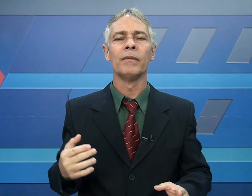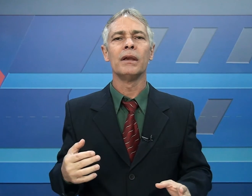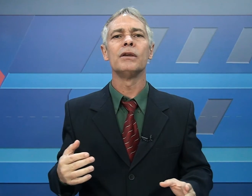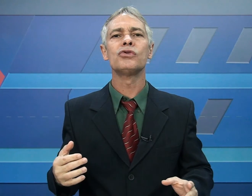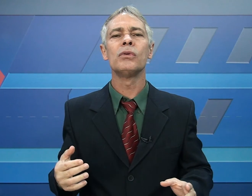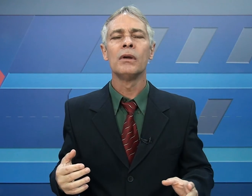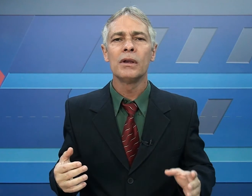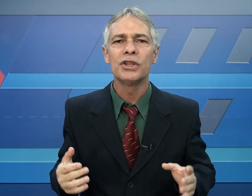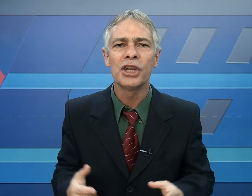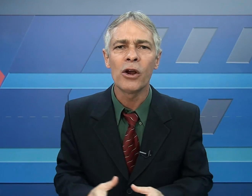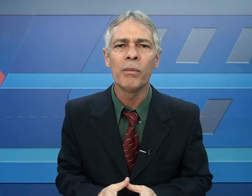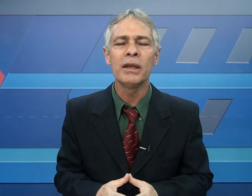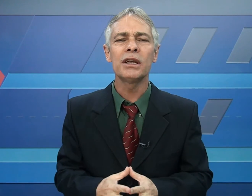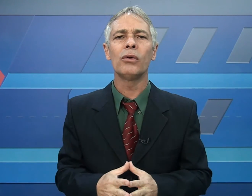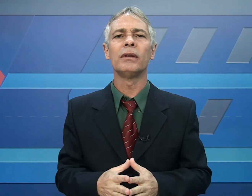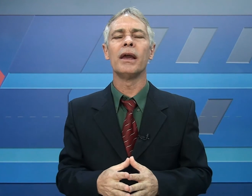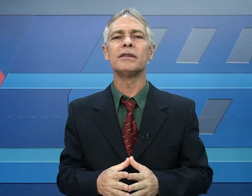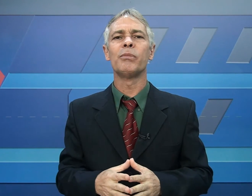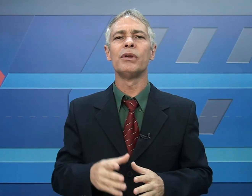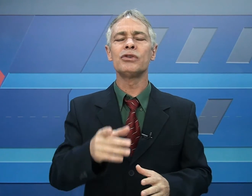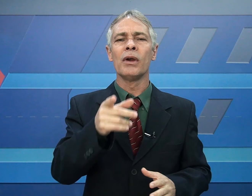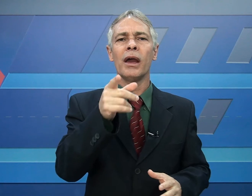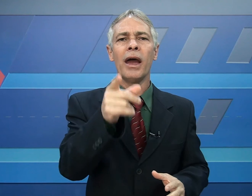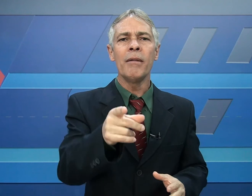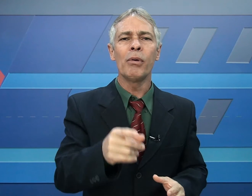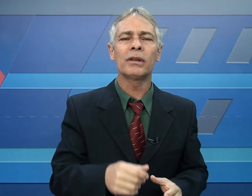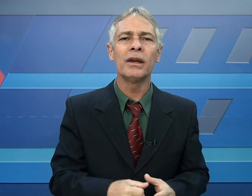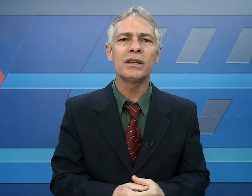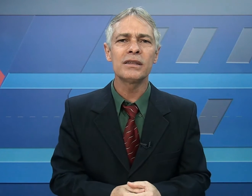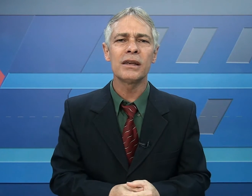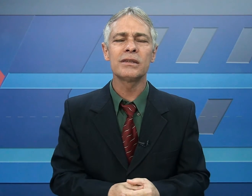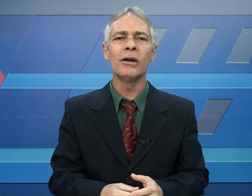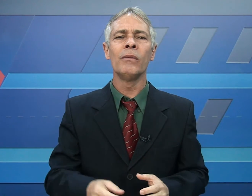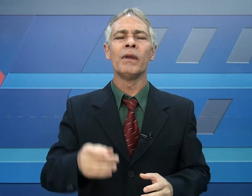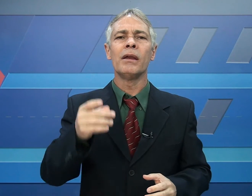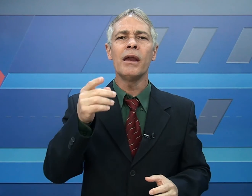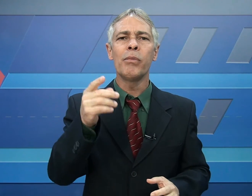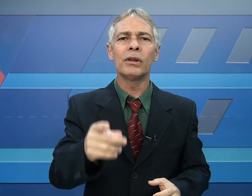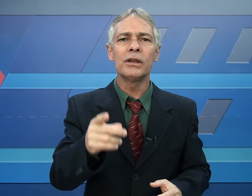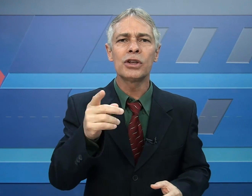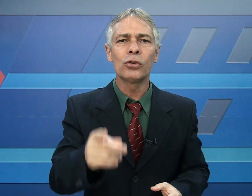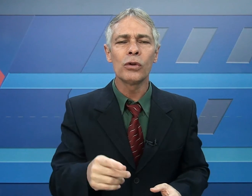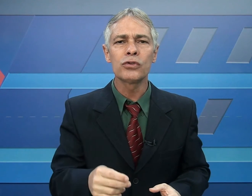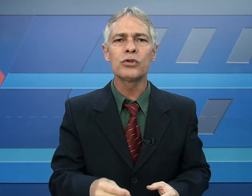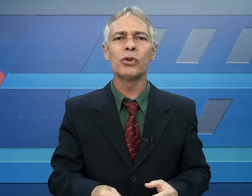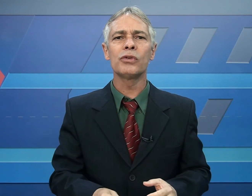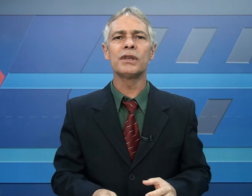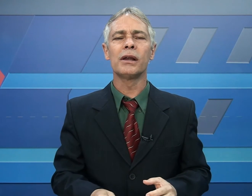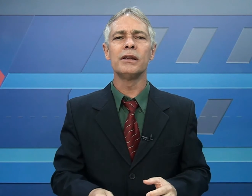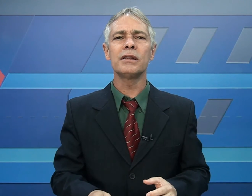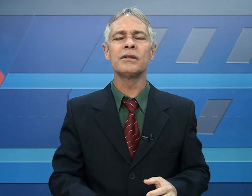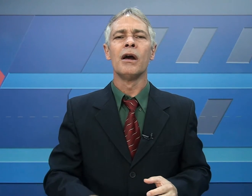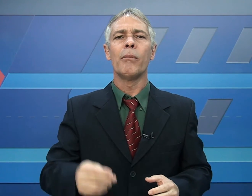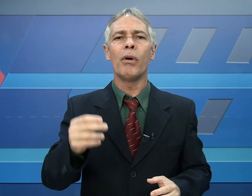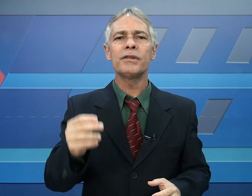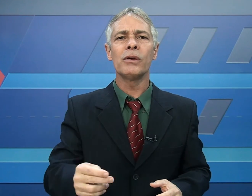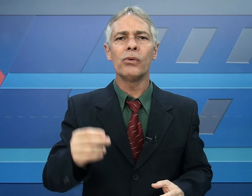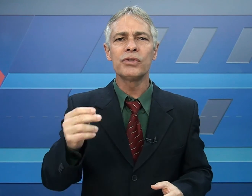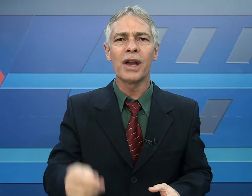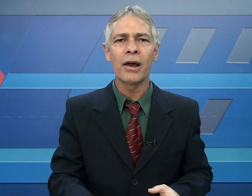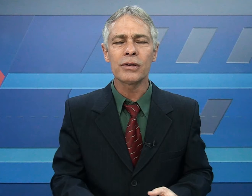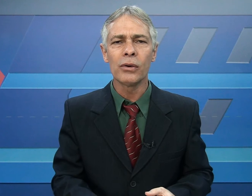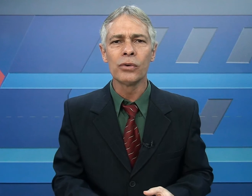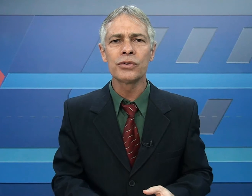garganta. Isso geralmente acontece. Por isso, é importante essa ação e é importante que todos os motociclistas